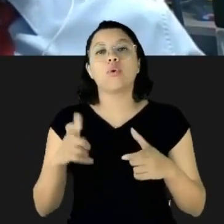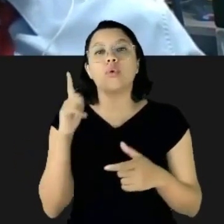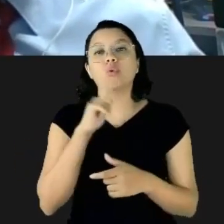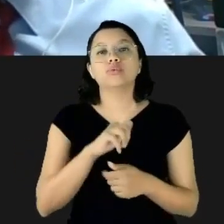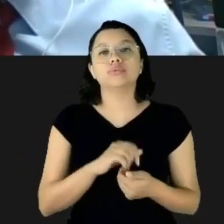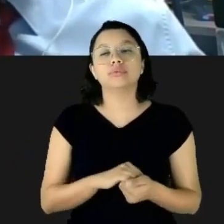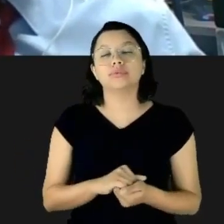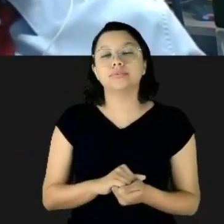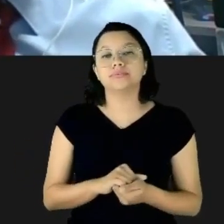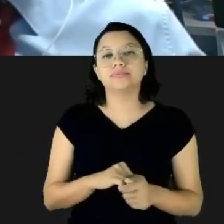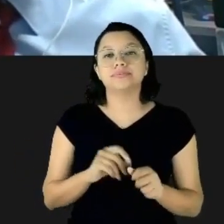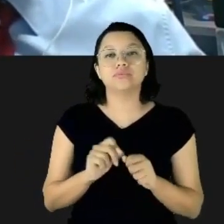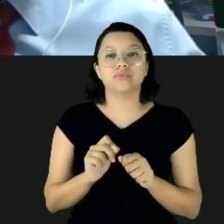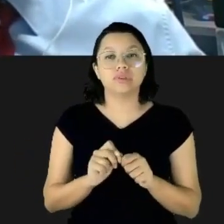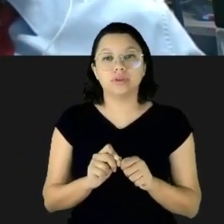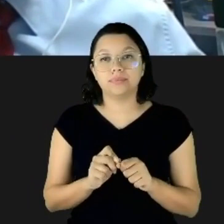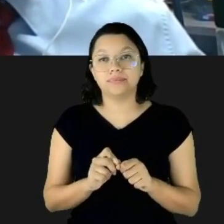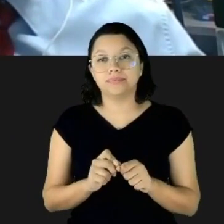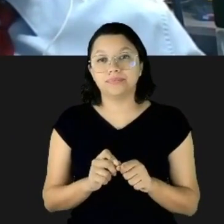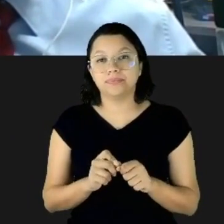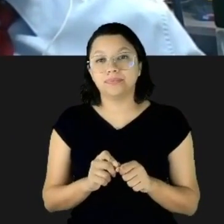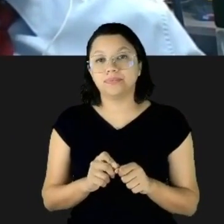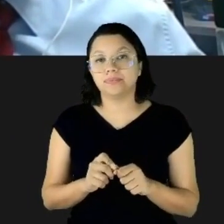aqui fazer um